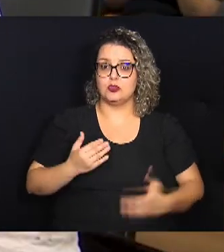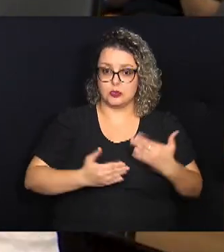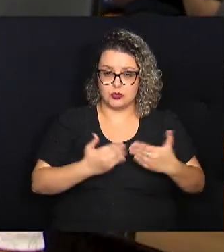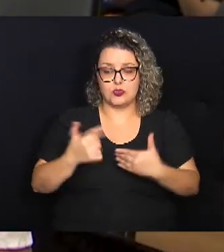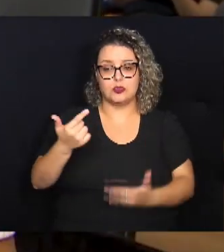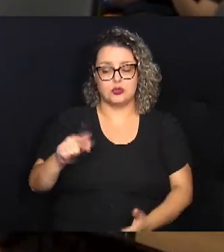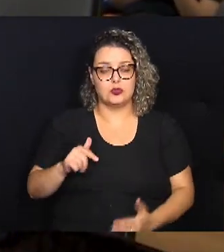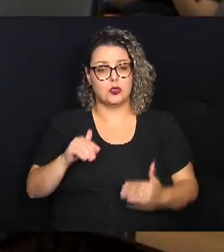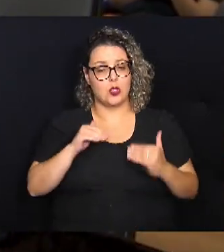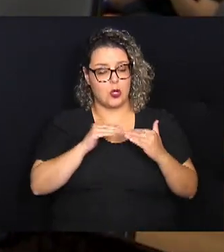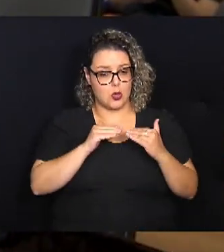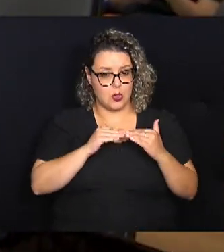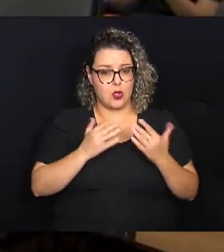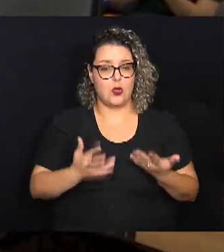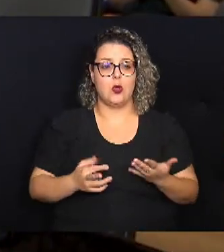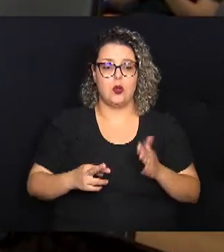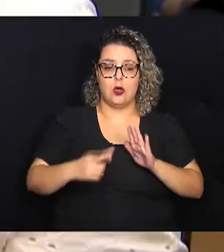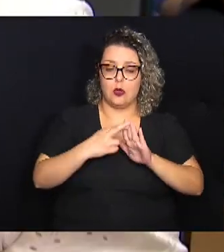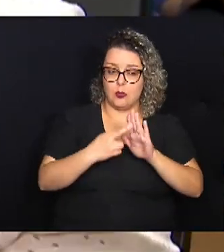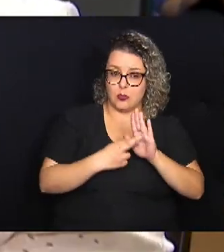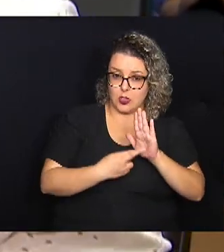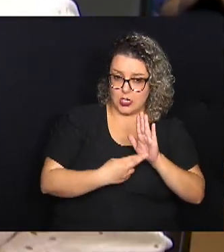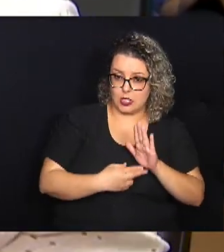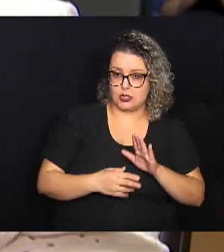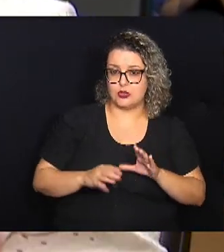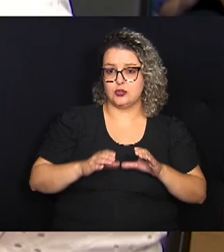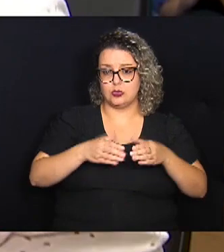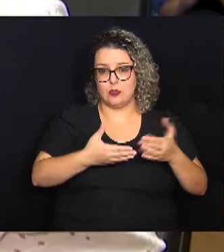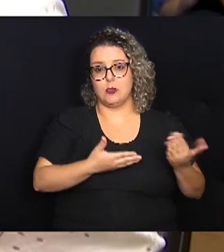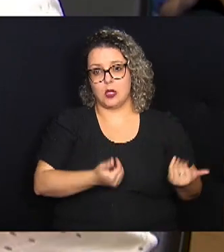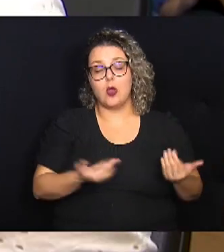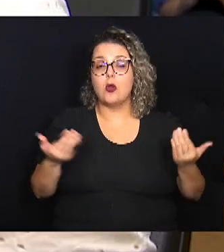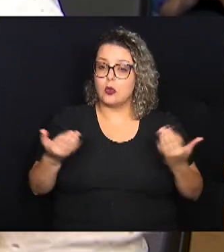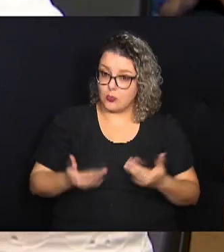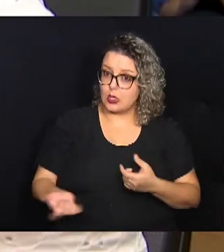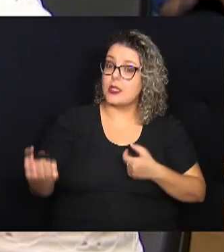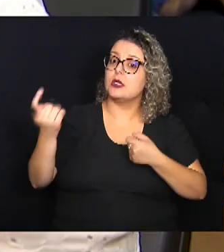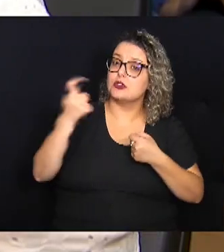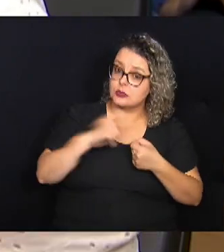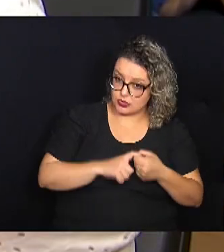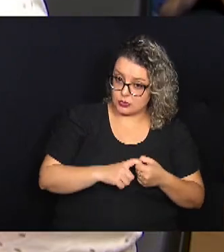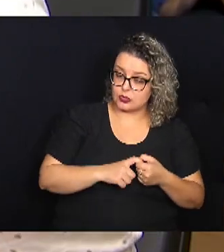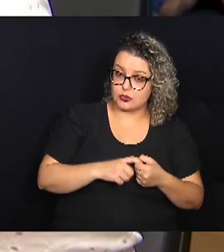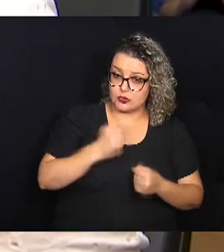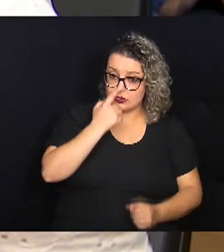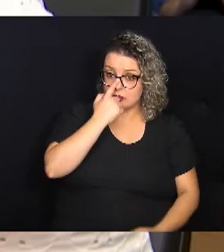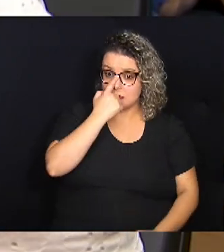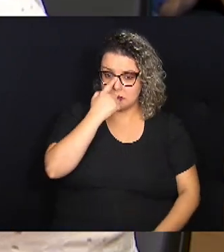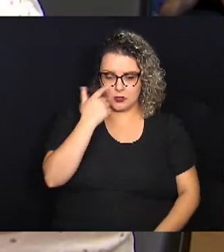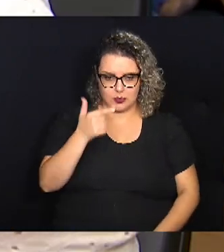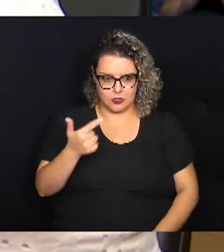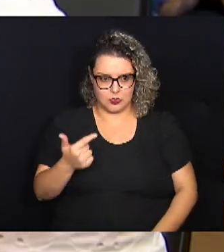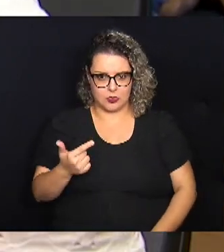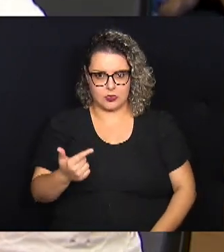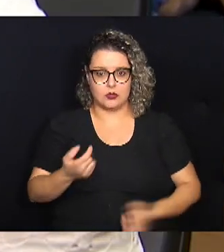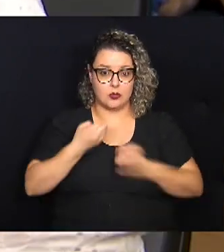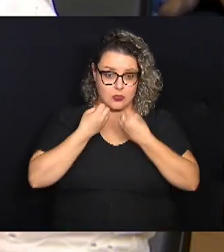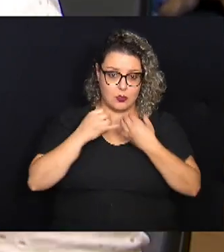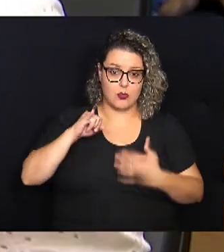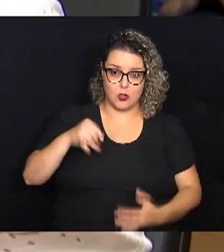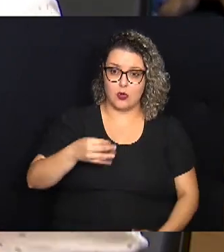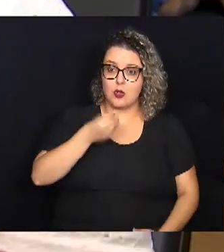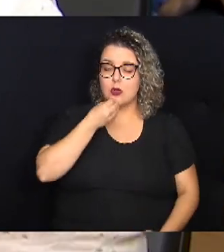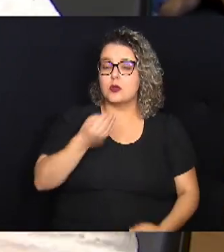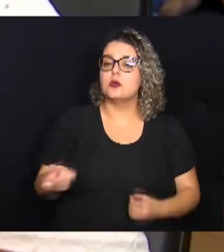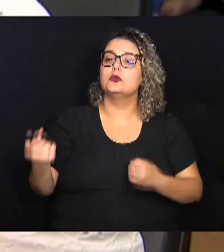de acordo com o regimento do Parlamento Jovens. Hoje eles voltam, aqueles que não tiveram um bom aproveitamento, eles